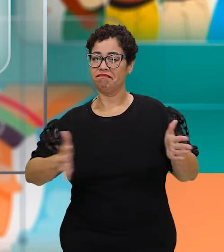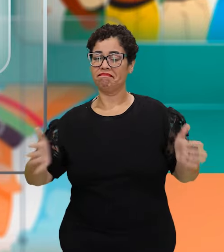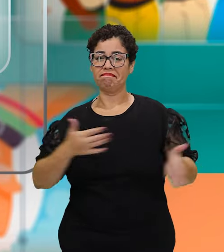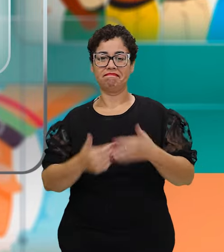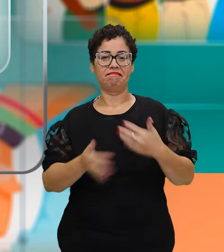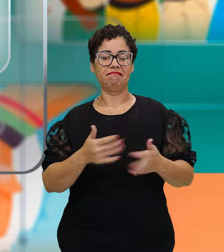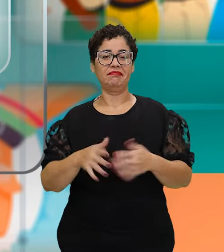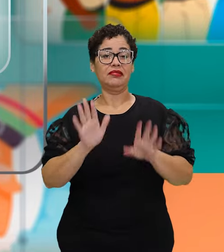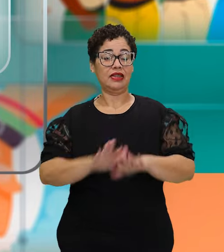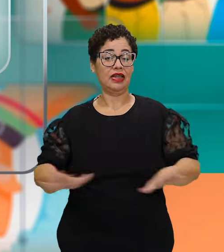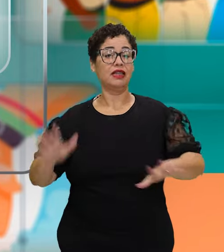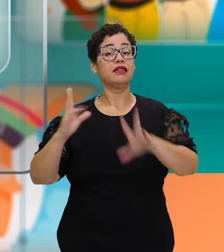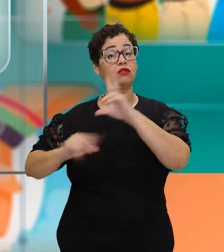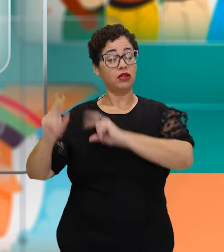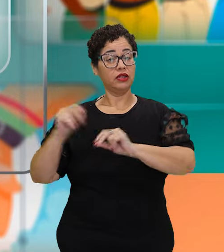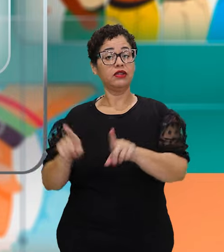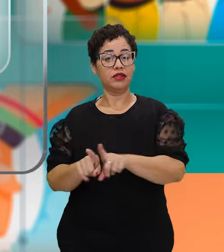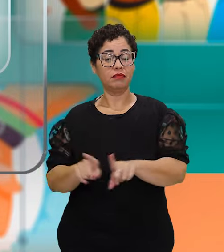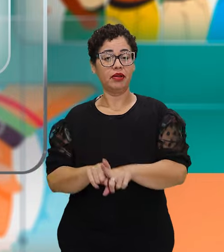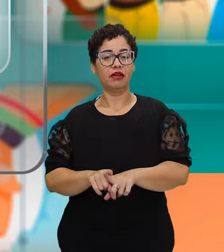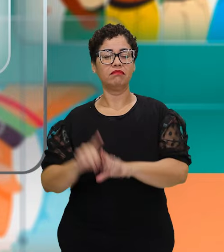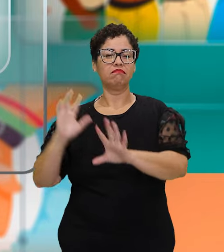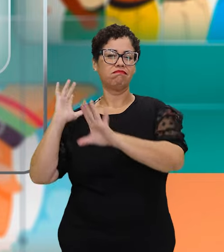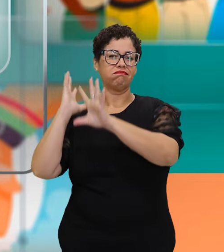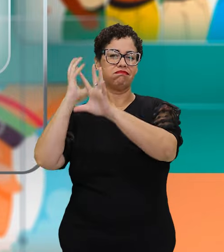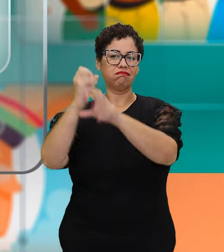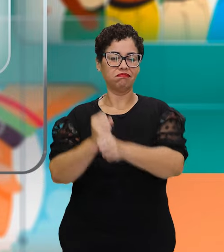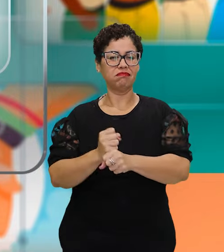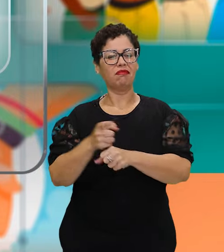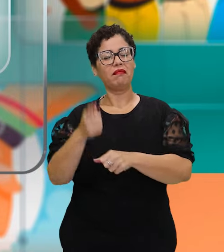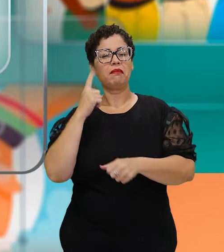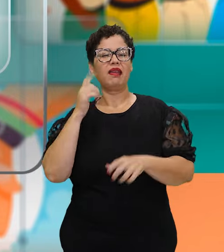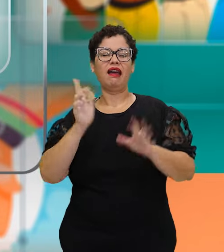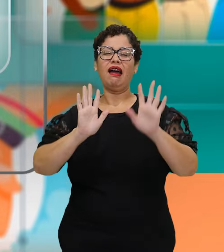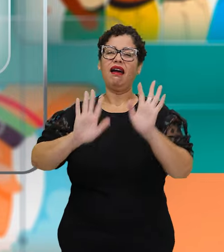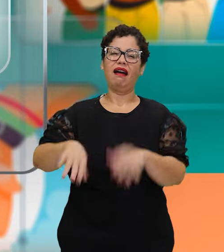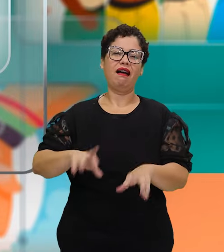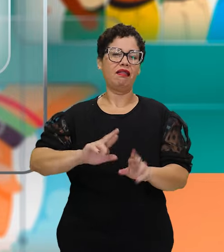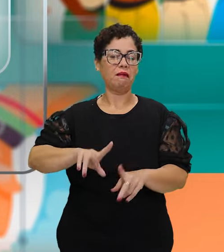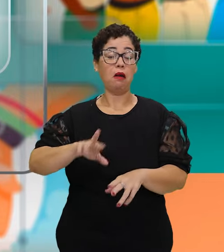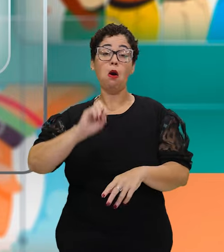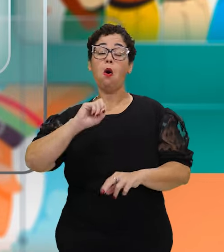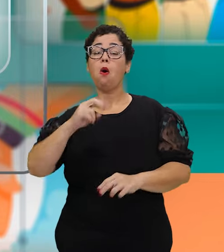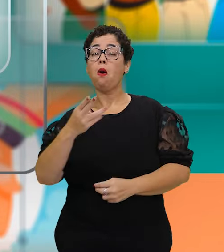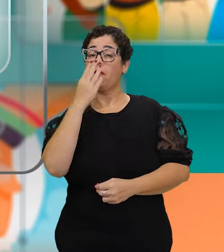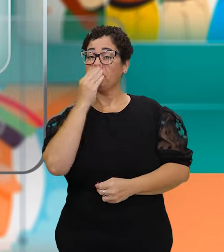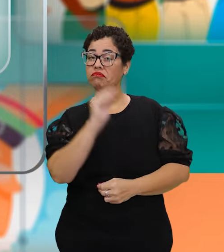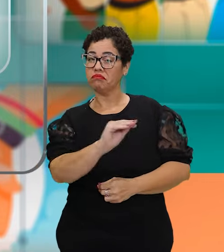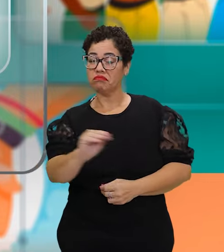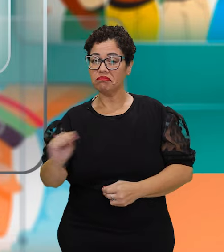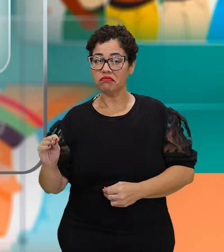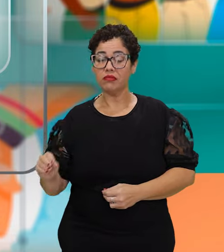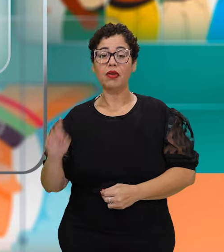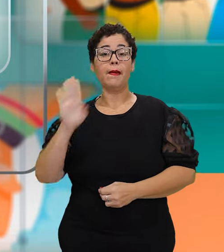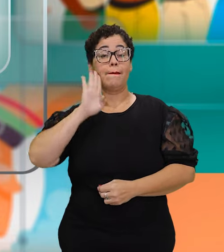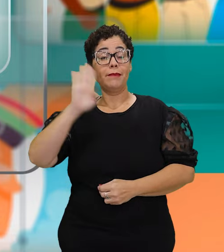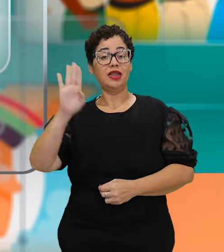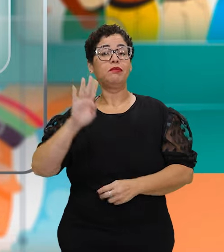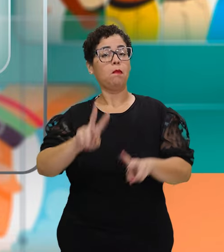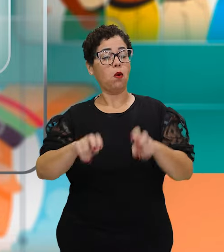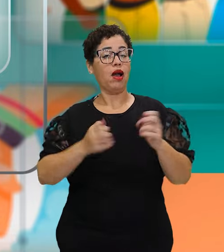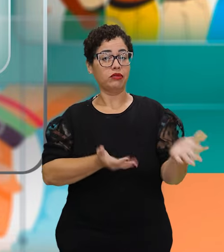crianças e adolescentes. Embora historicamente subestimada e até negligenciada, especialmente em